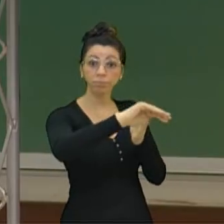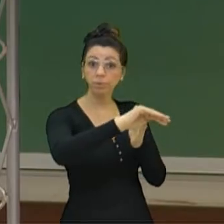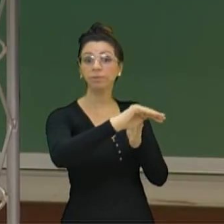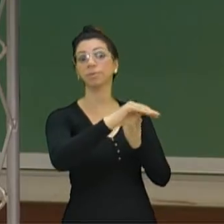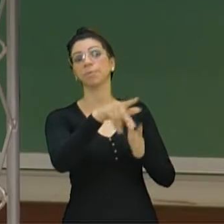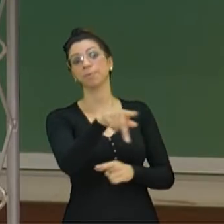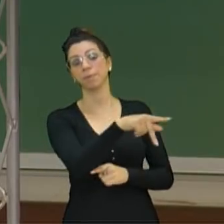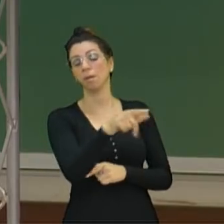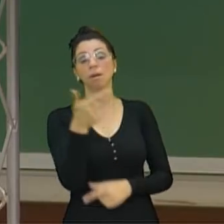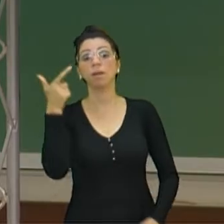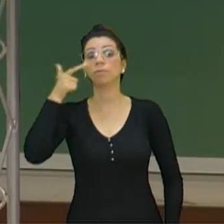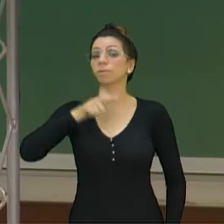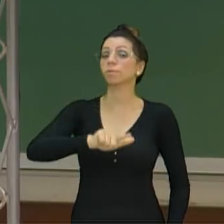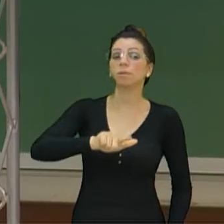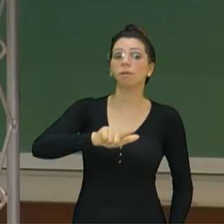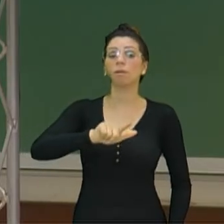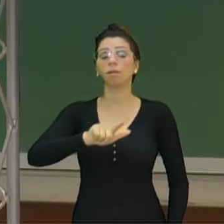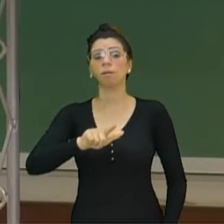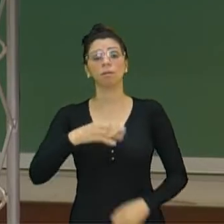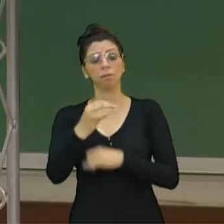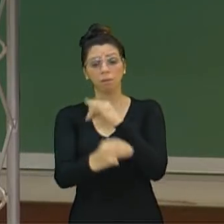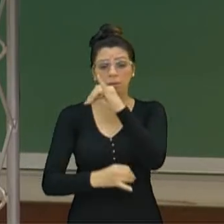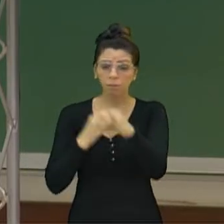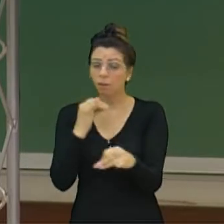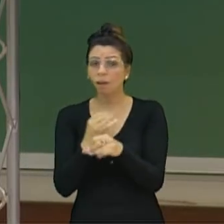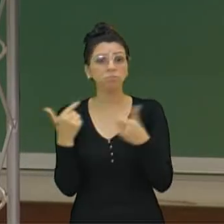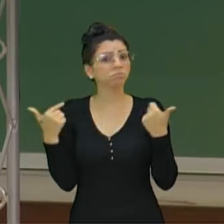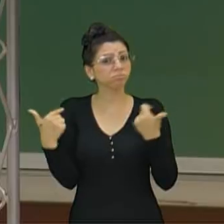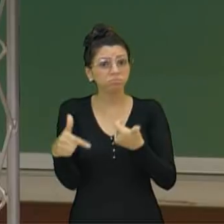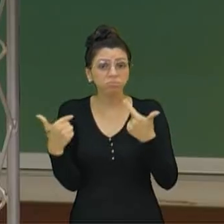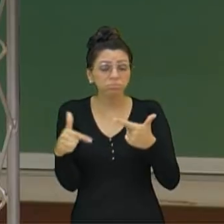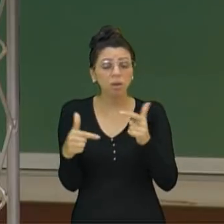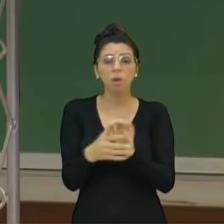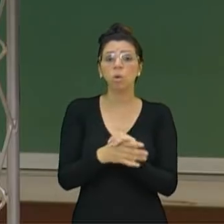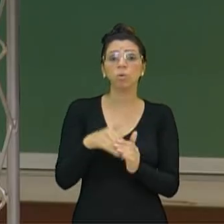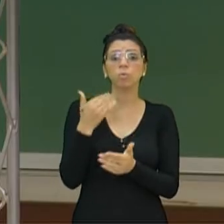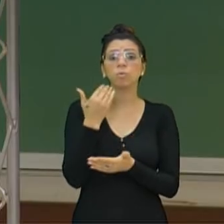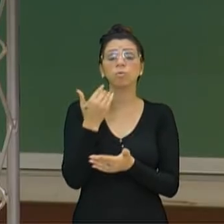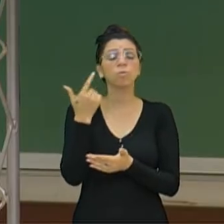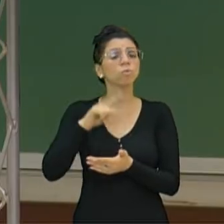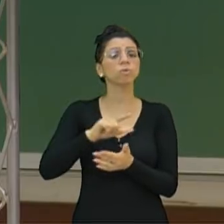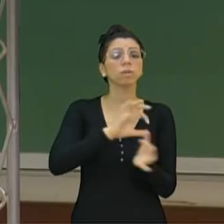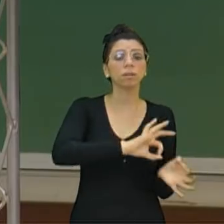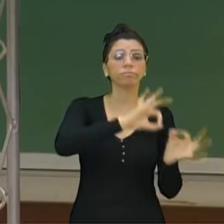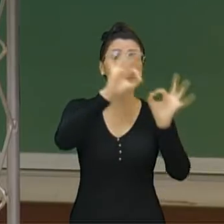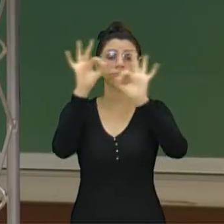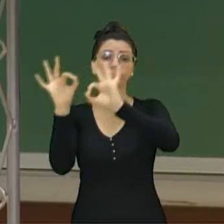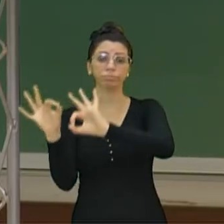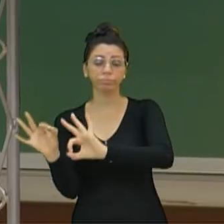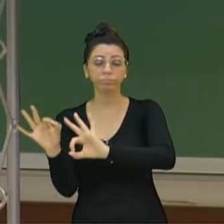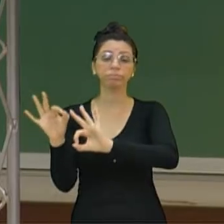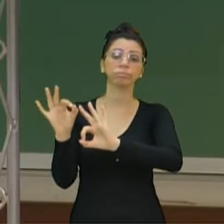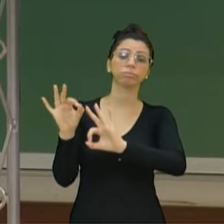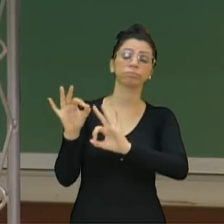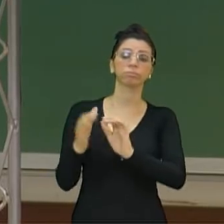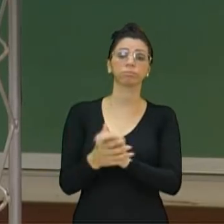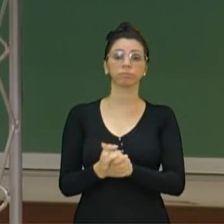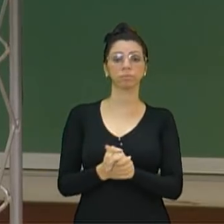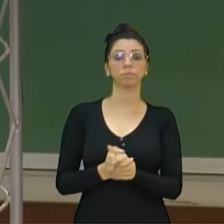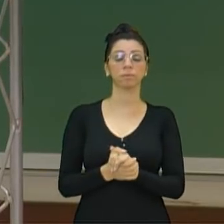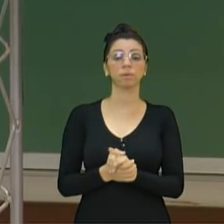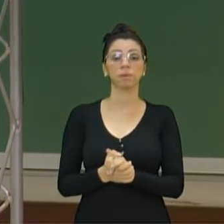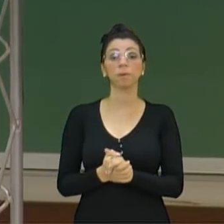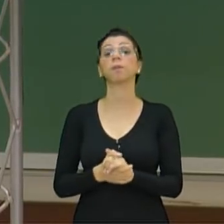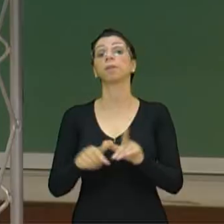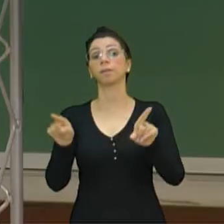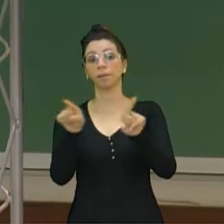não consegue, você não tem internet, você não pode ver as aulas pelo aplicativo, acessar o Classroom,